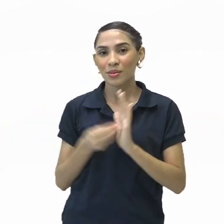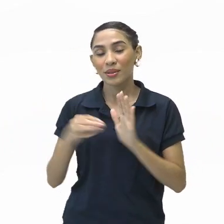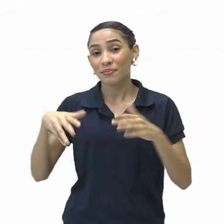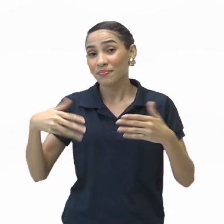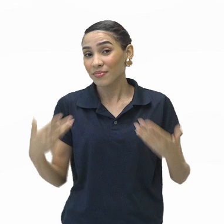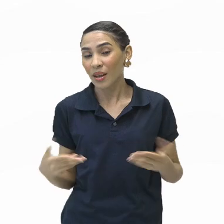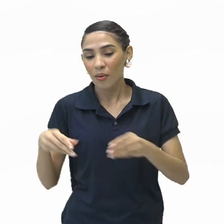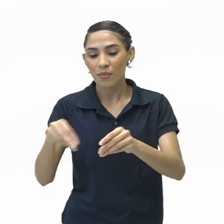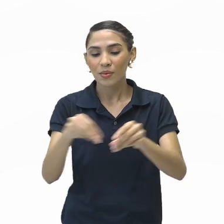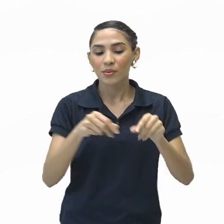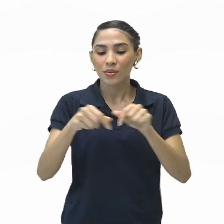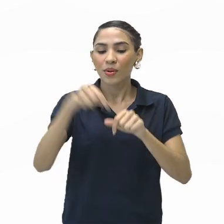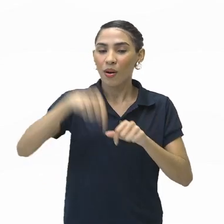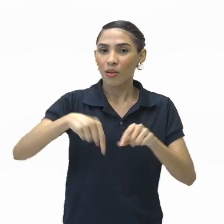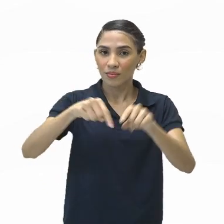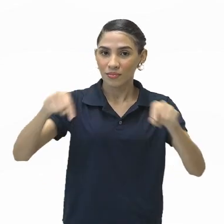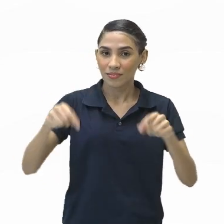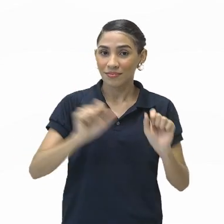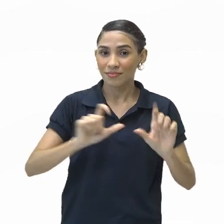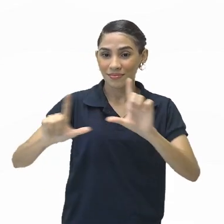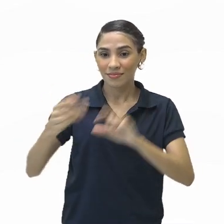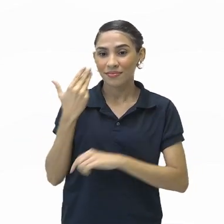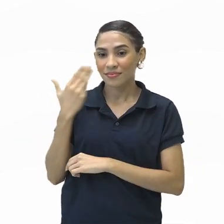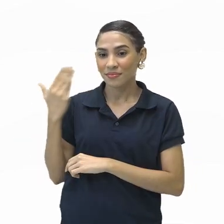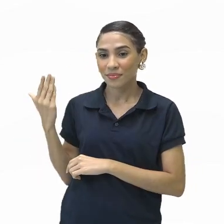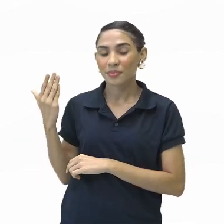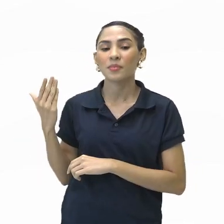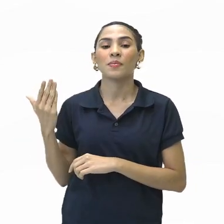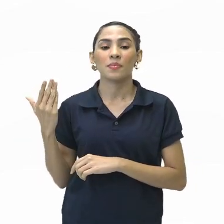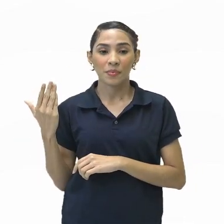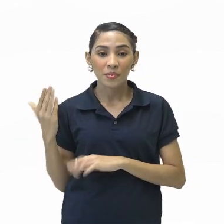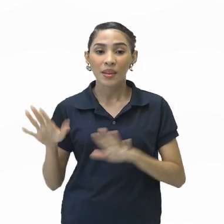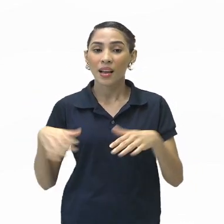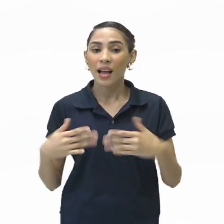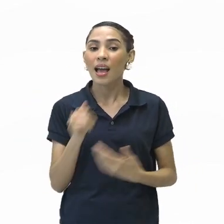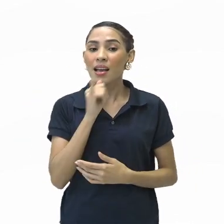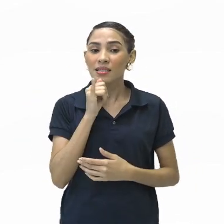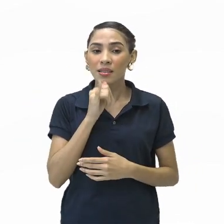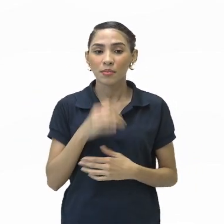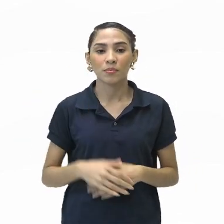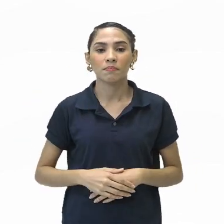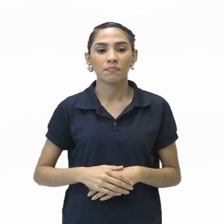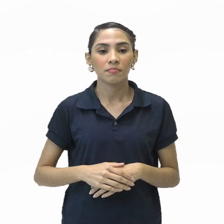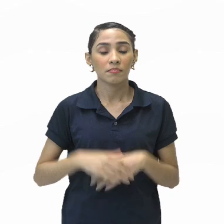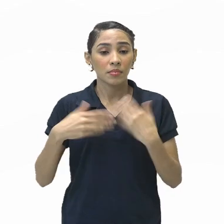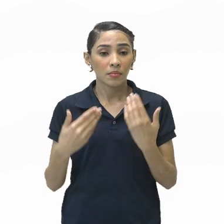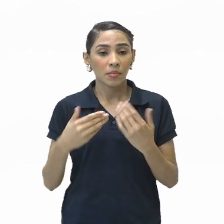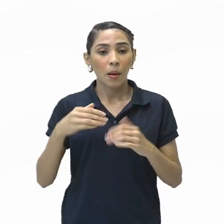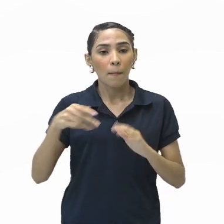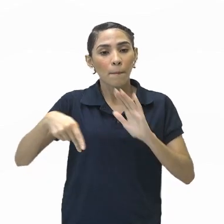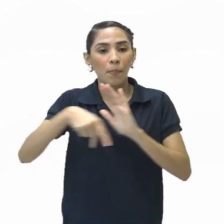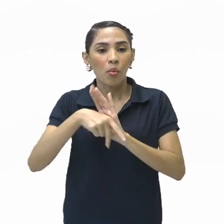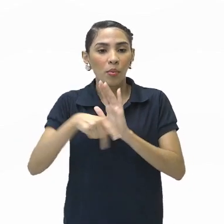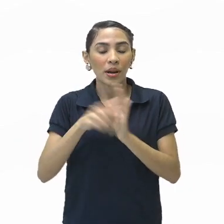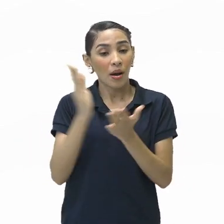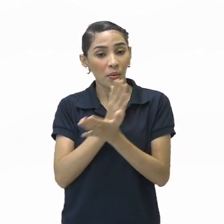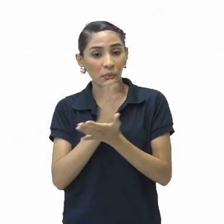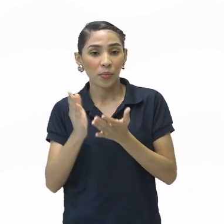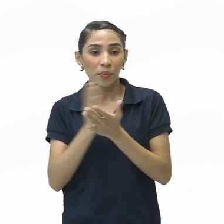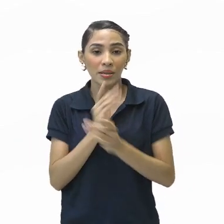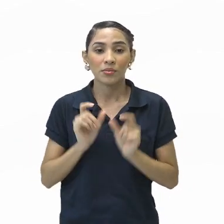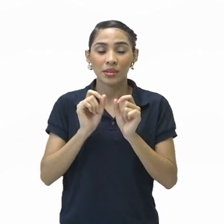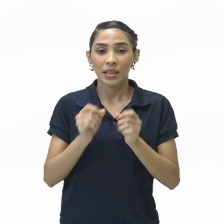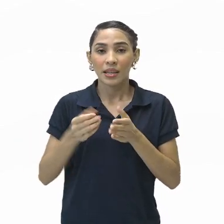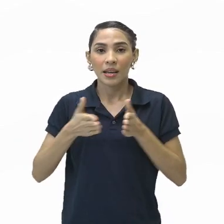Então, solos como esse aí, a gente vai ver na próxima tela, né, são solos ali que cobrem boa parte ali, algumas partes, né,